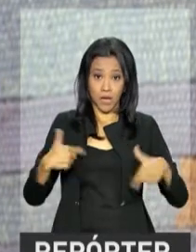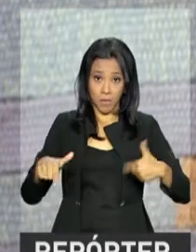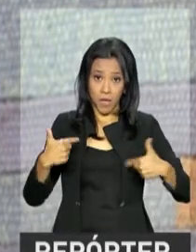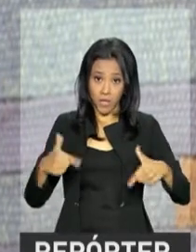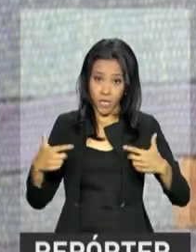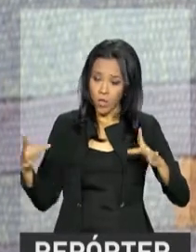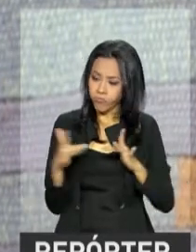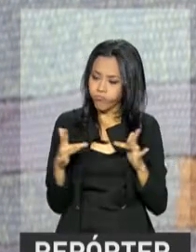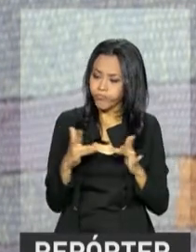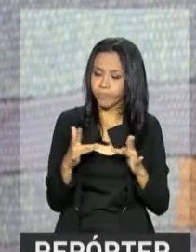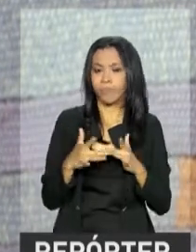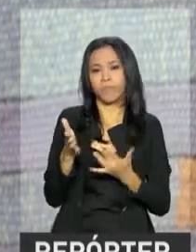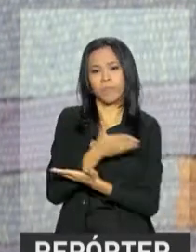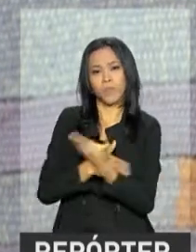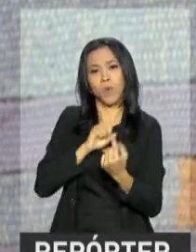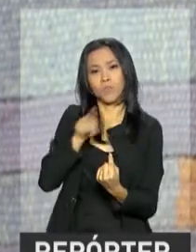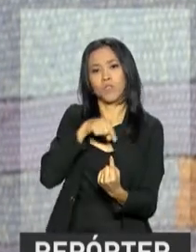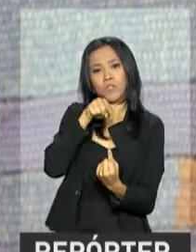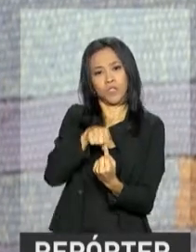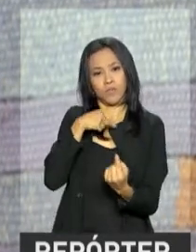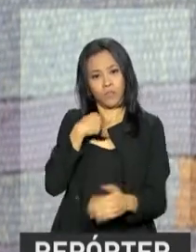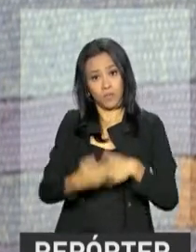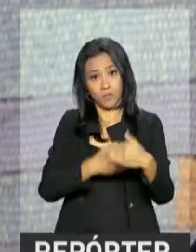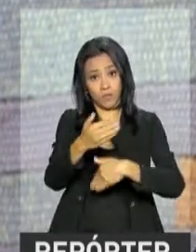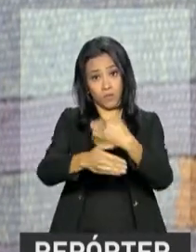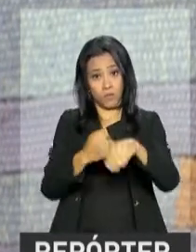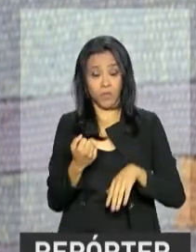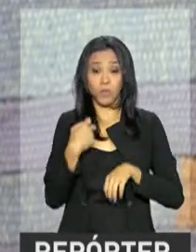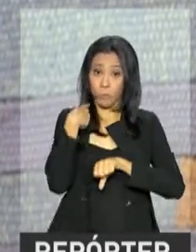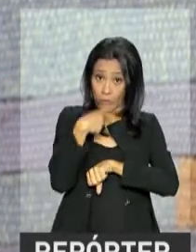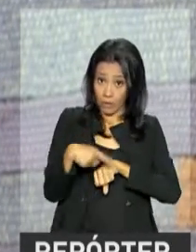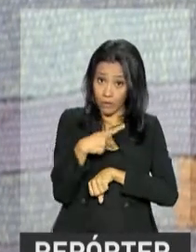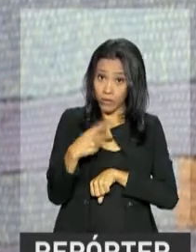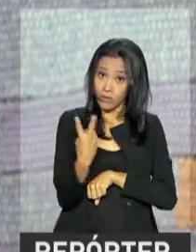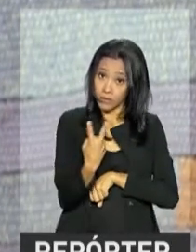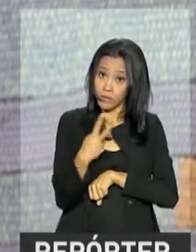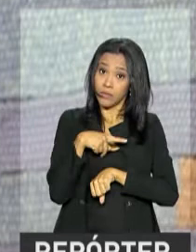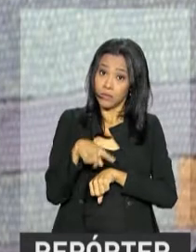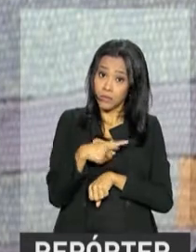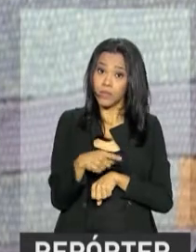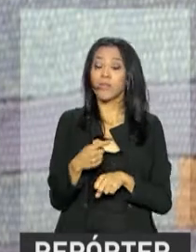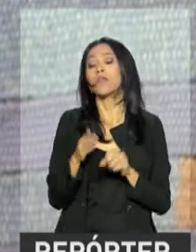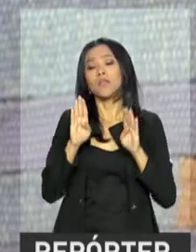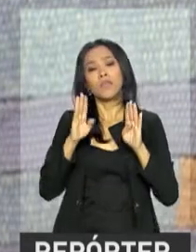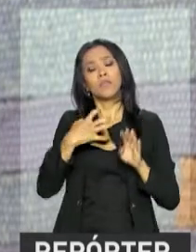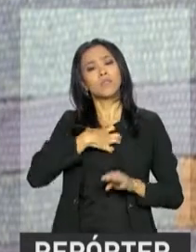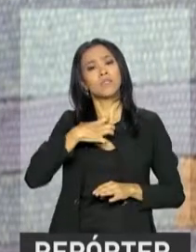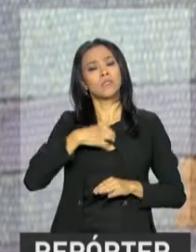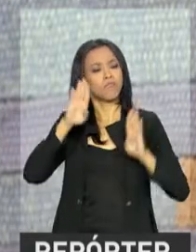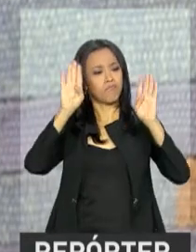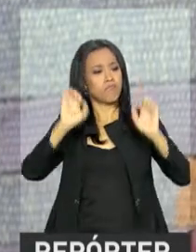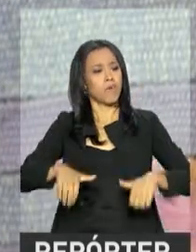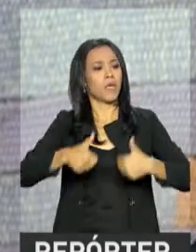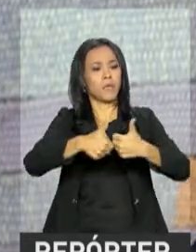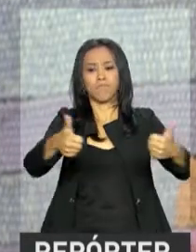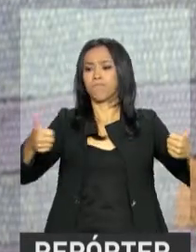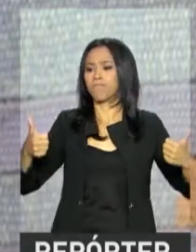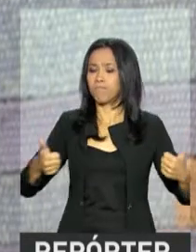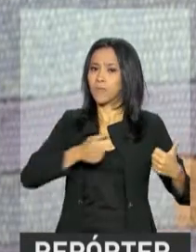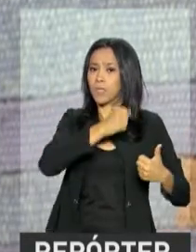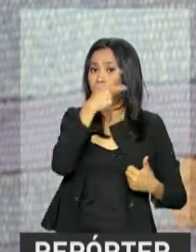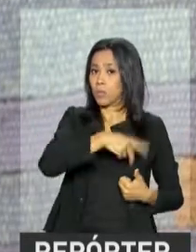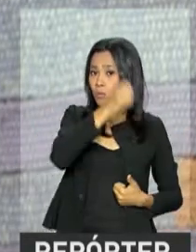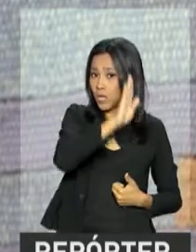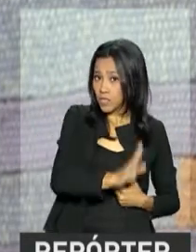promover o desenvolvimento de nossos países e o bem estar de nossos brasileiros e